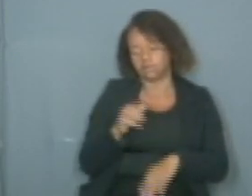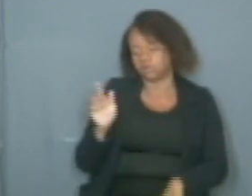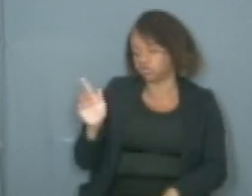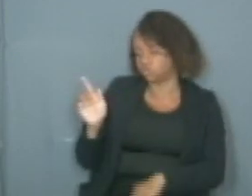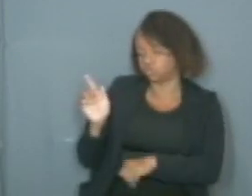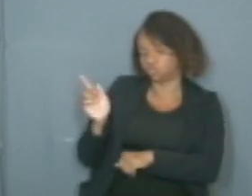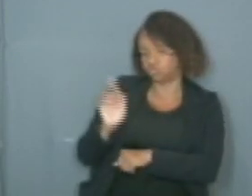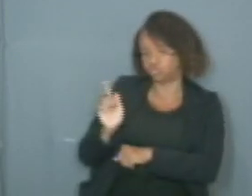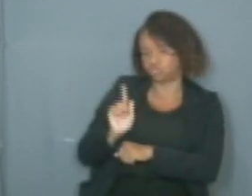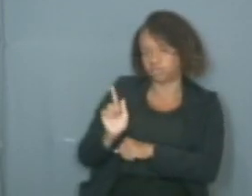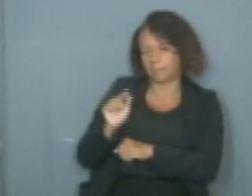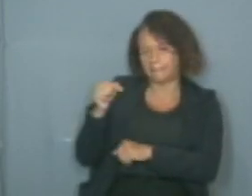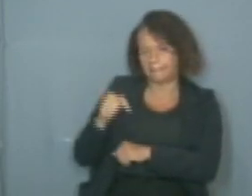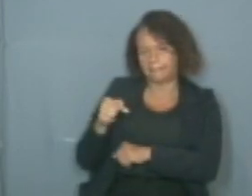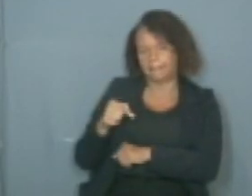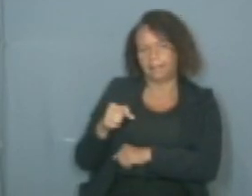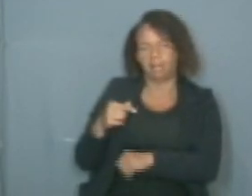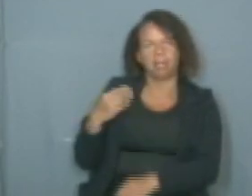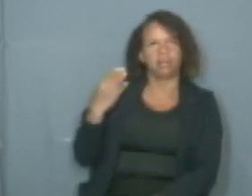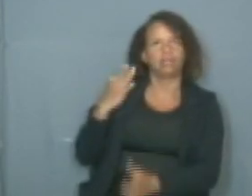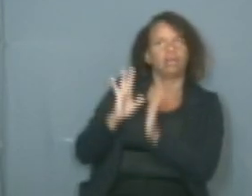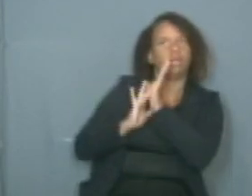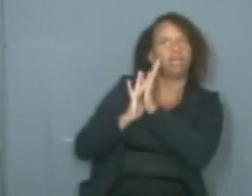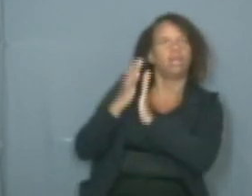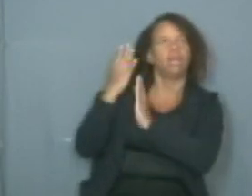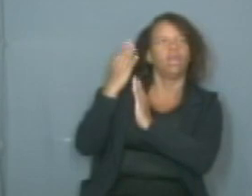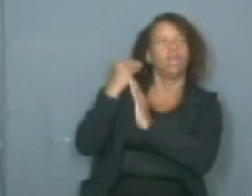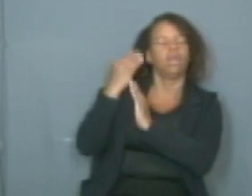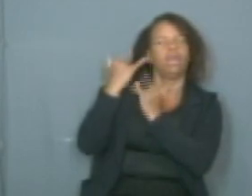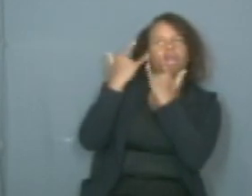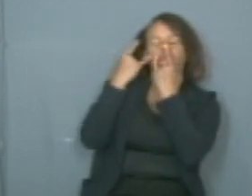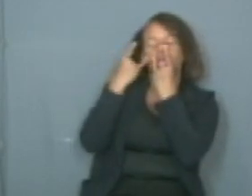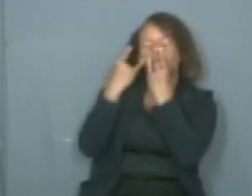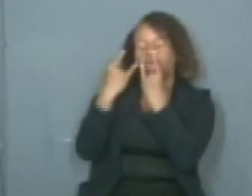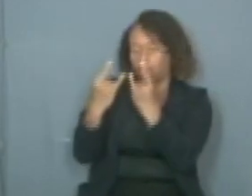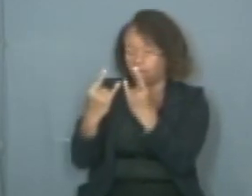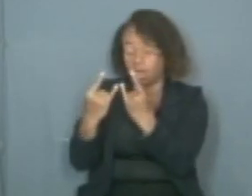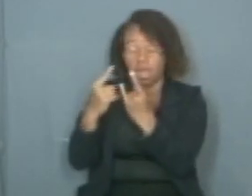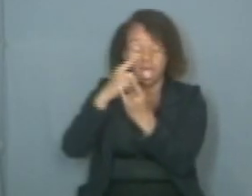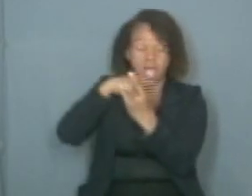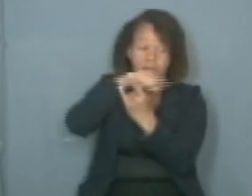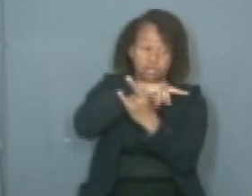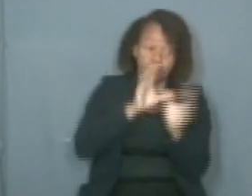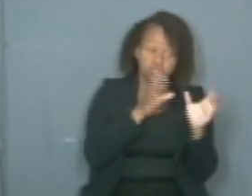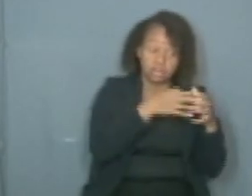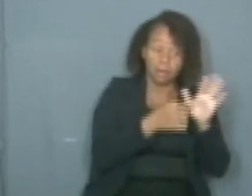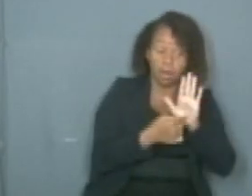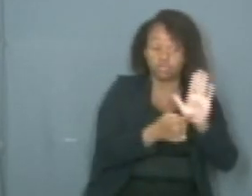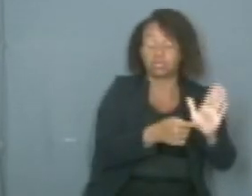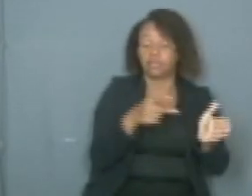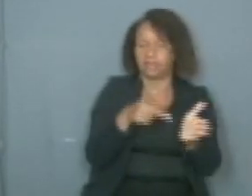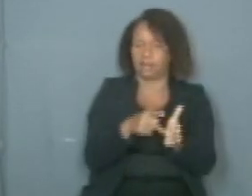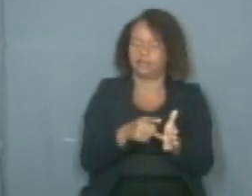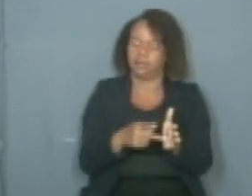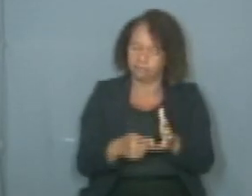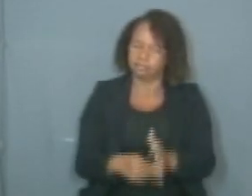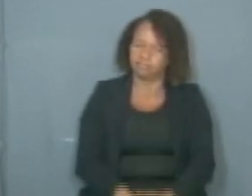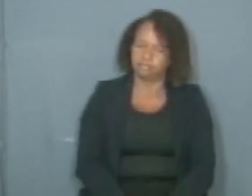gestão iludiu as pessoas, e a gente está mostrando qual é a realidade, e estão doidinhos por causa